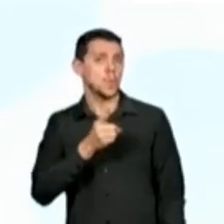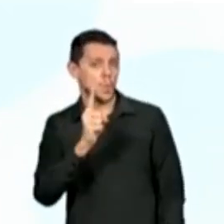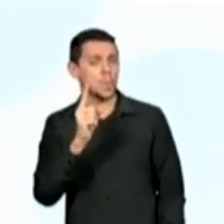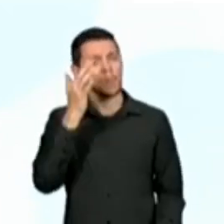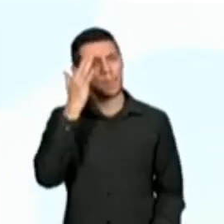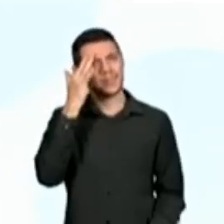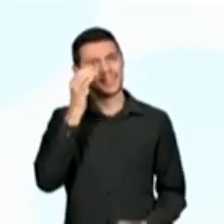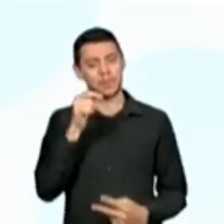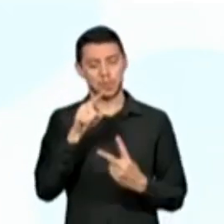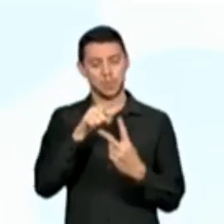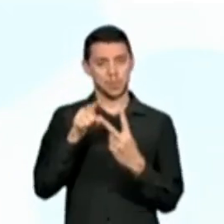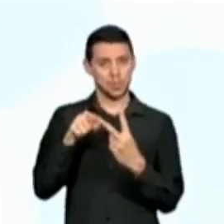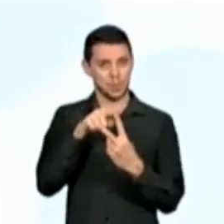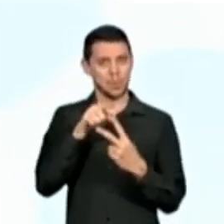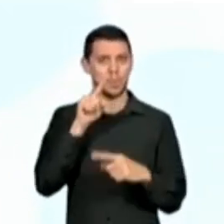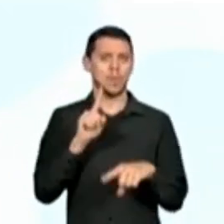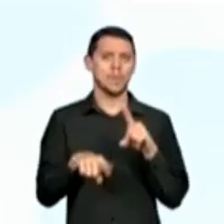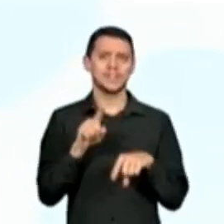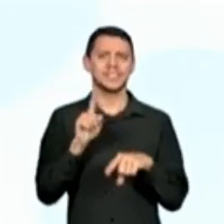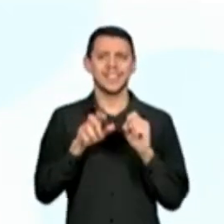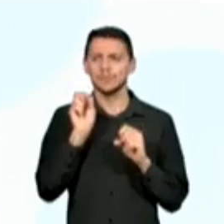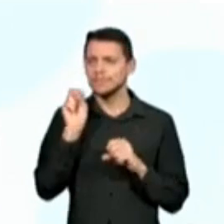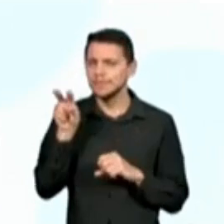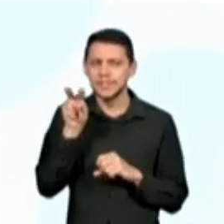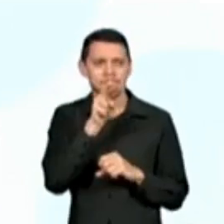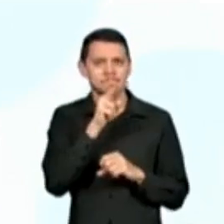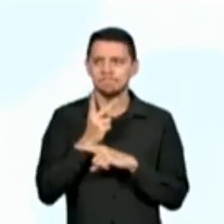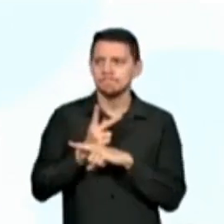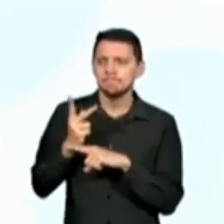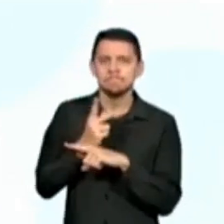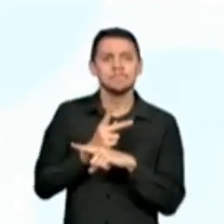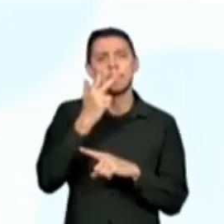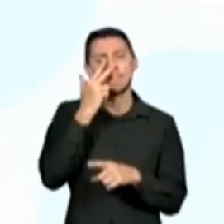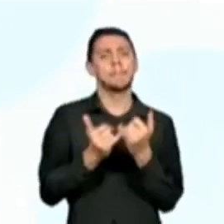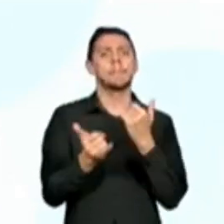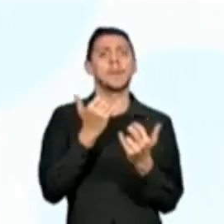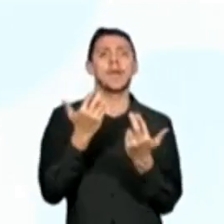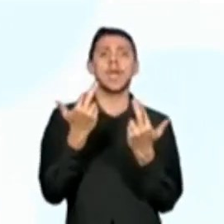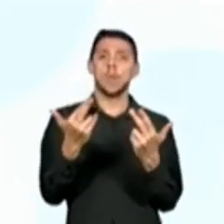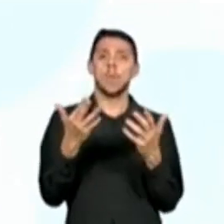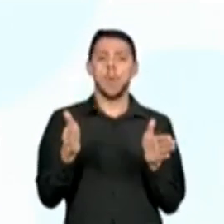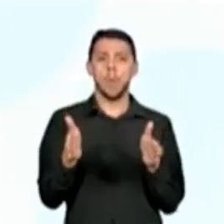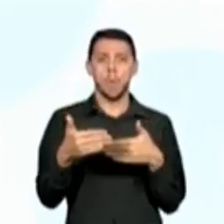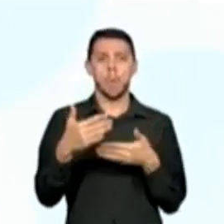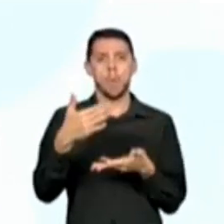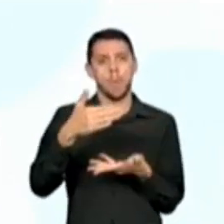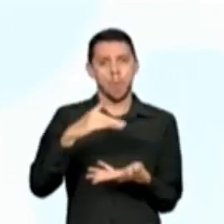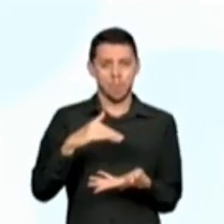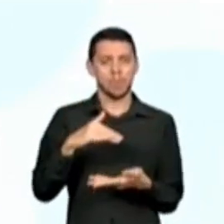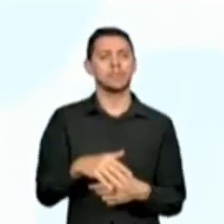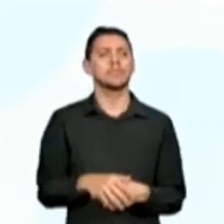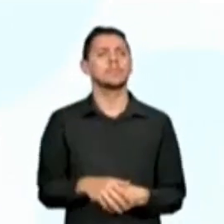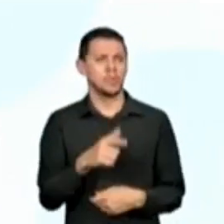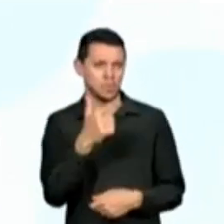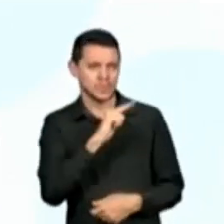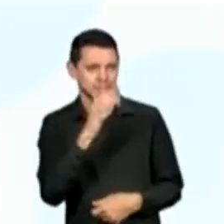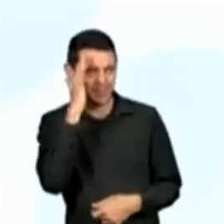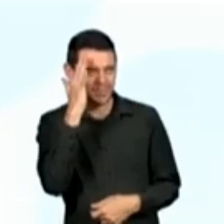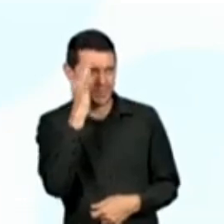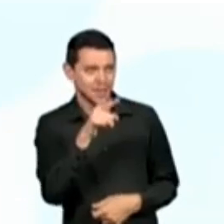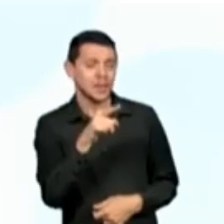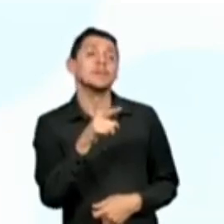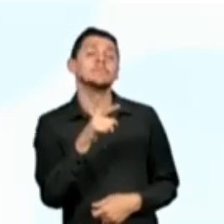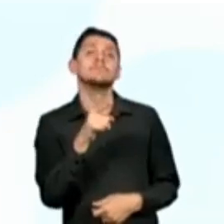do nosso cotidiano, ao nosso redor, que se assemelhem ao cubo. Você consegue pensar? Pense em pelo menos um, Pro. Dado.